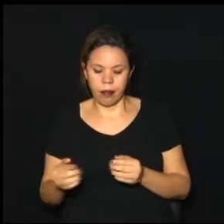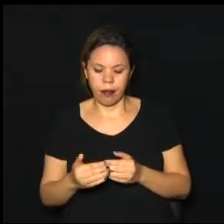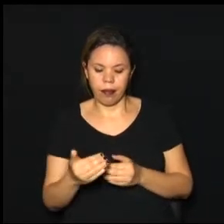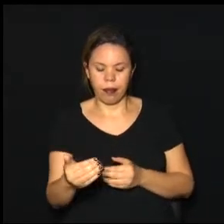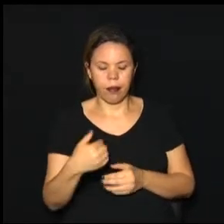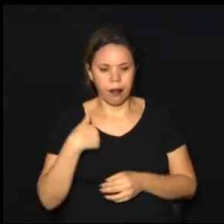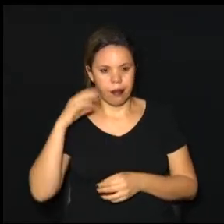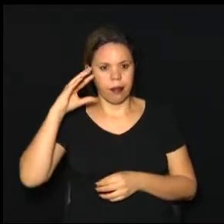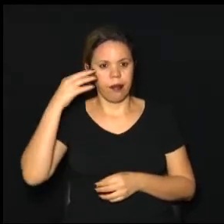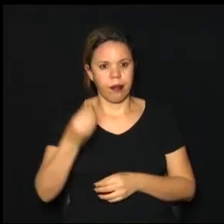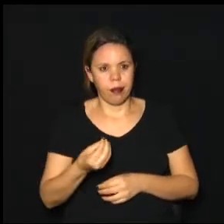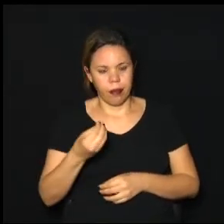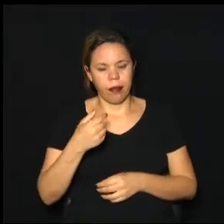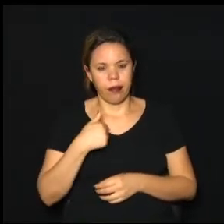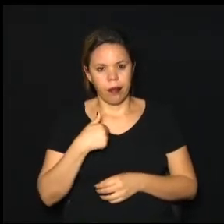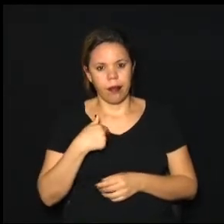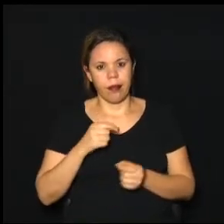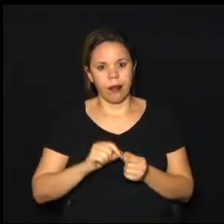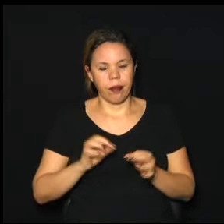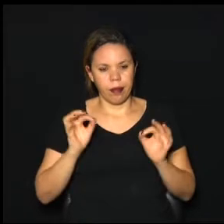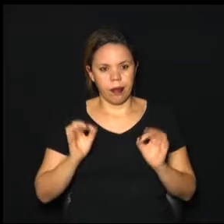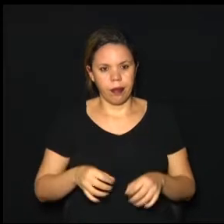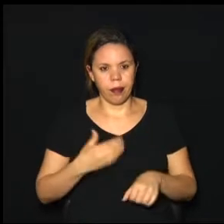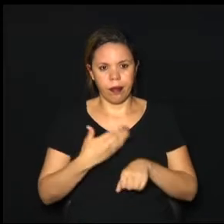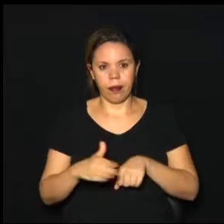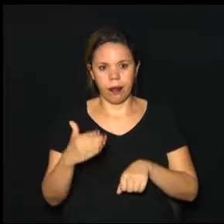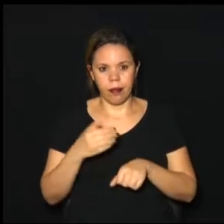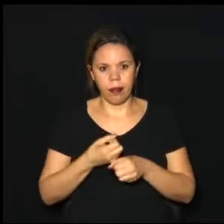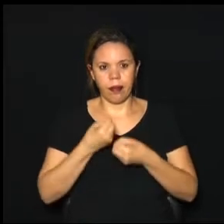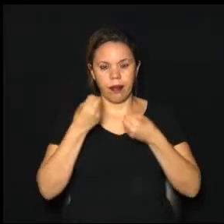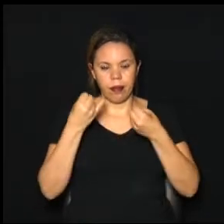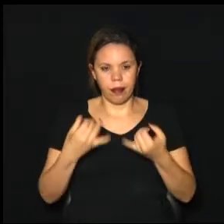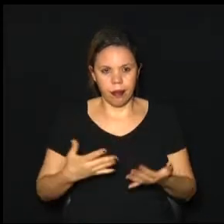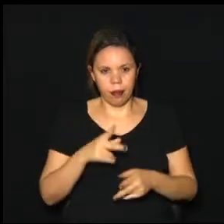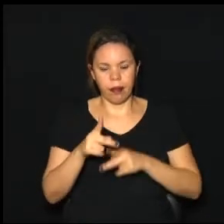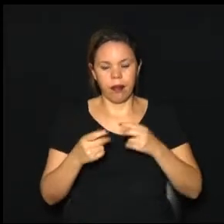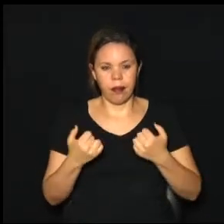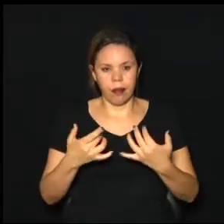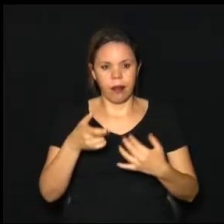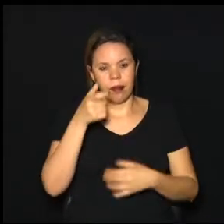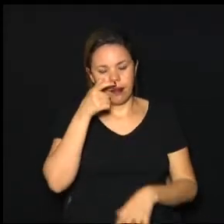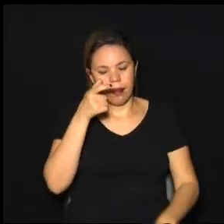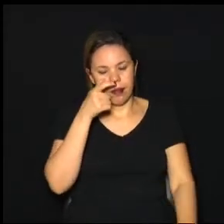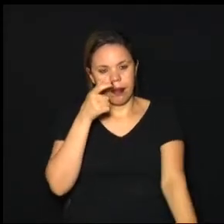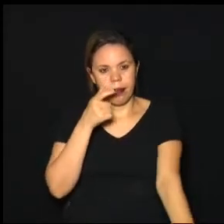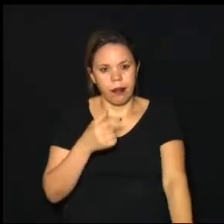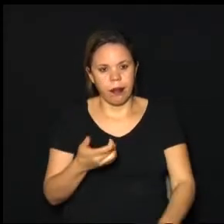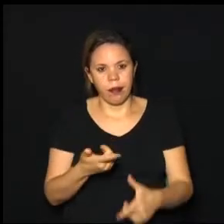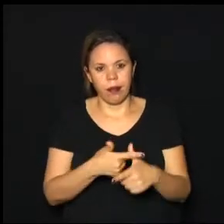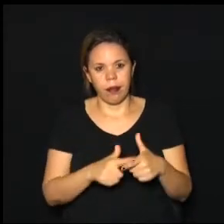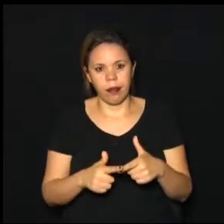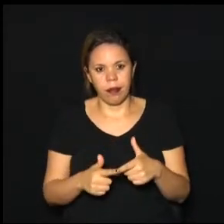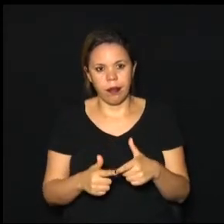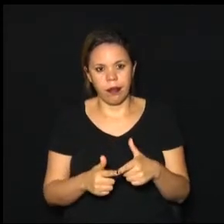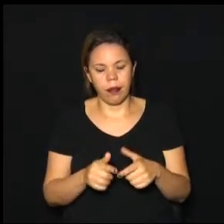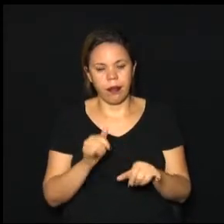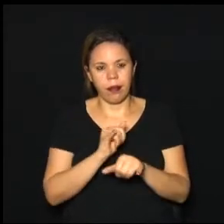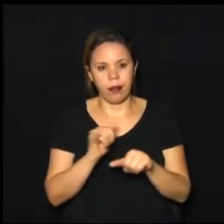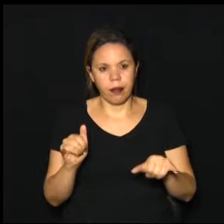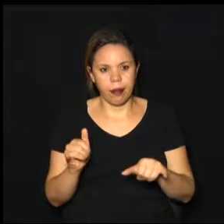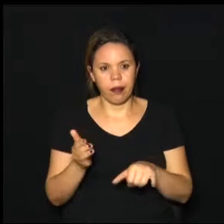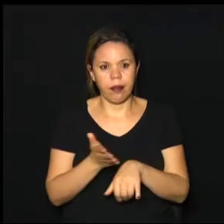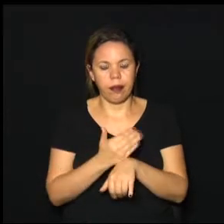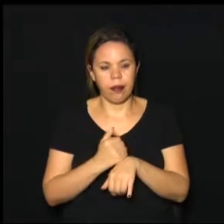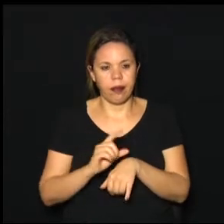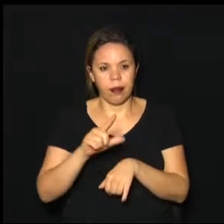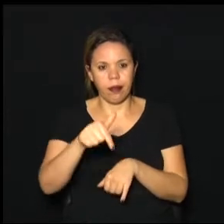meu entendimento, né, de forma didática, para explicar para quem está nos assistindo. Eu divido em 3 fases: a fase pré-campanha, a fase campanha, a